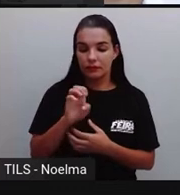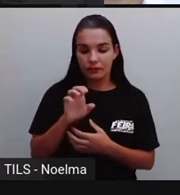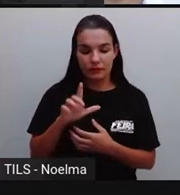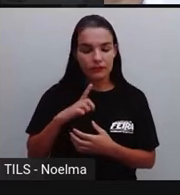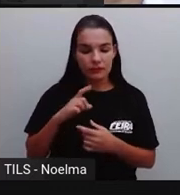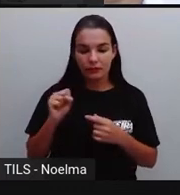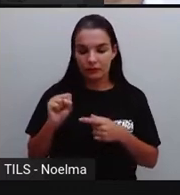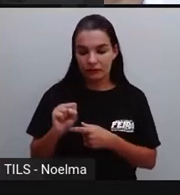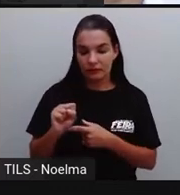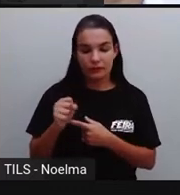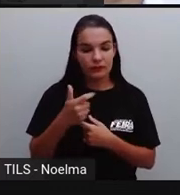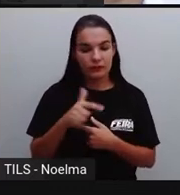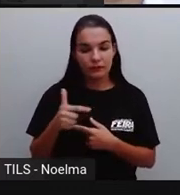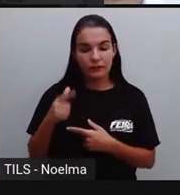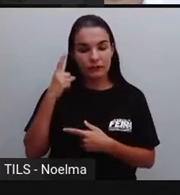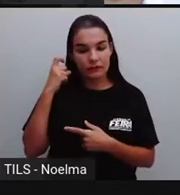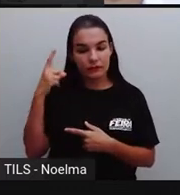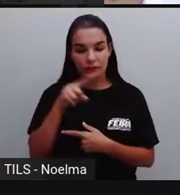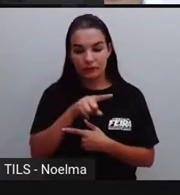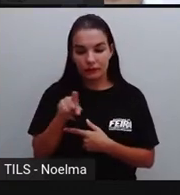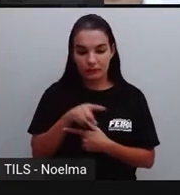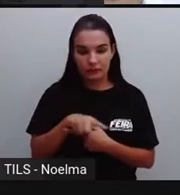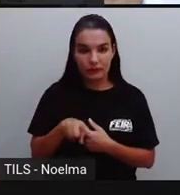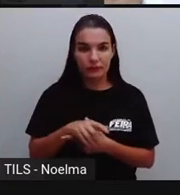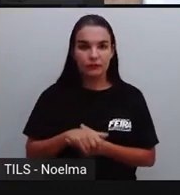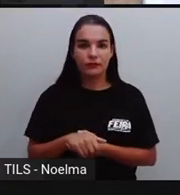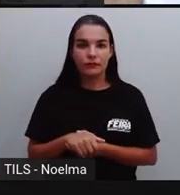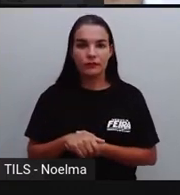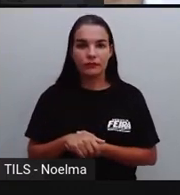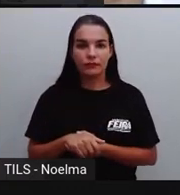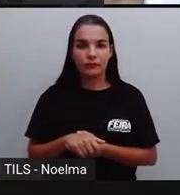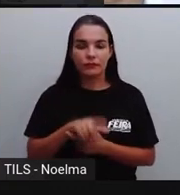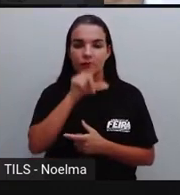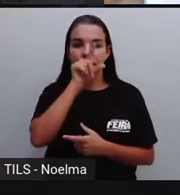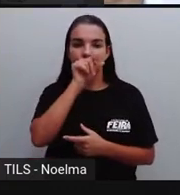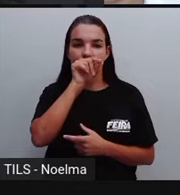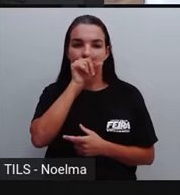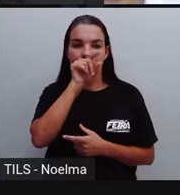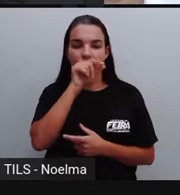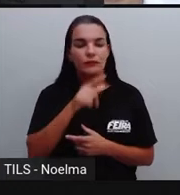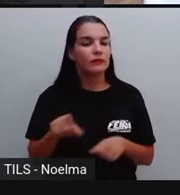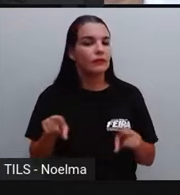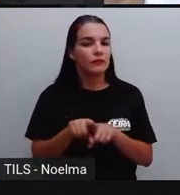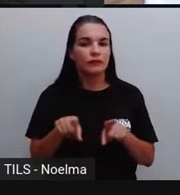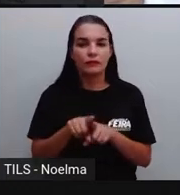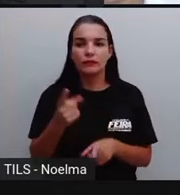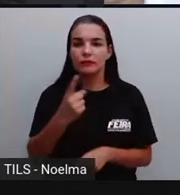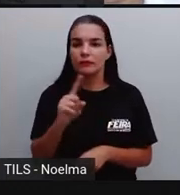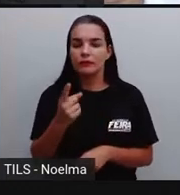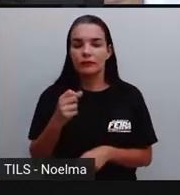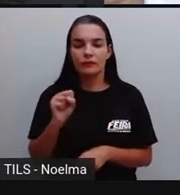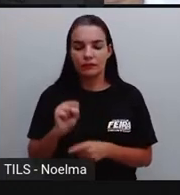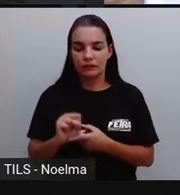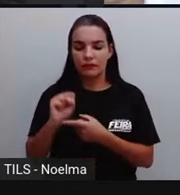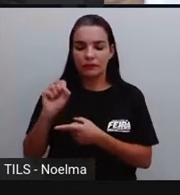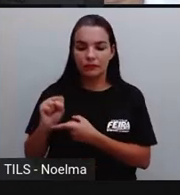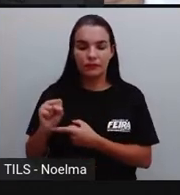som de z? Não tem. Pássaros tem som de z?